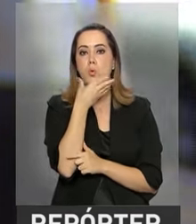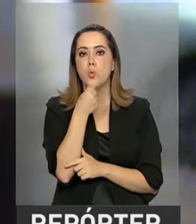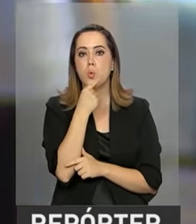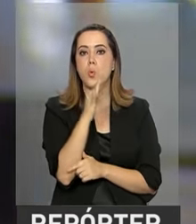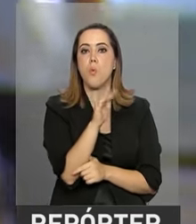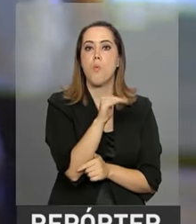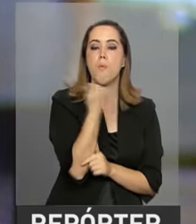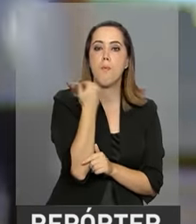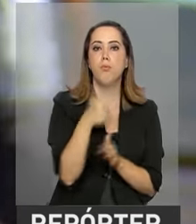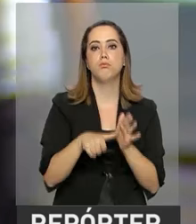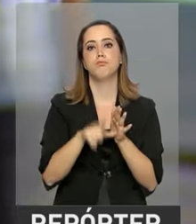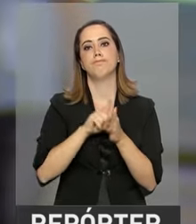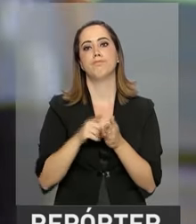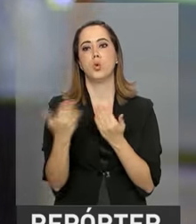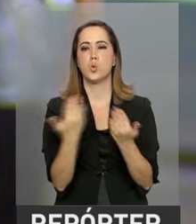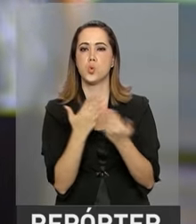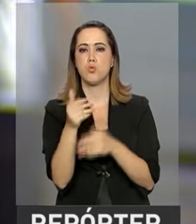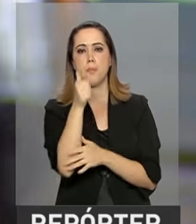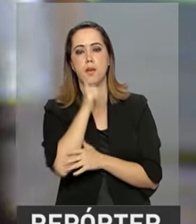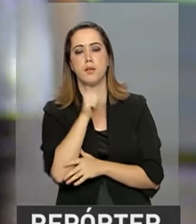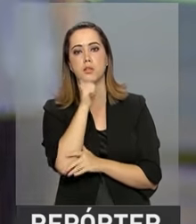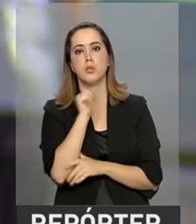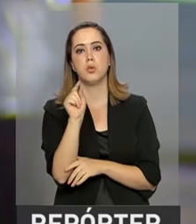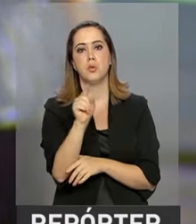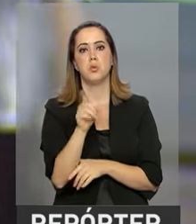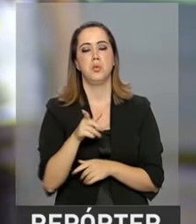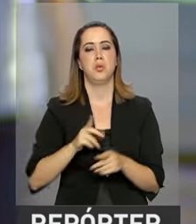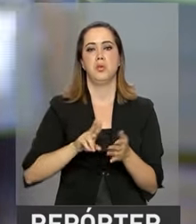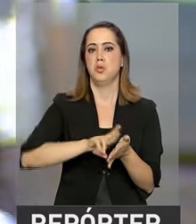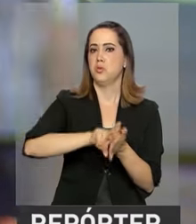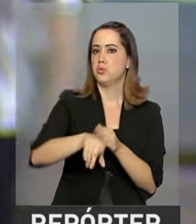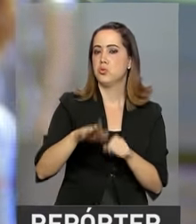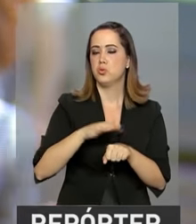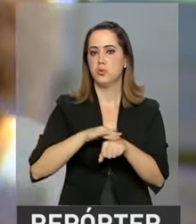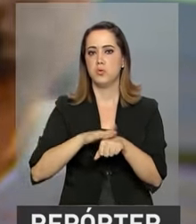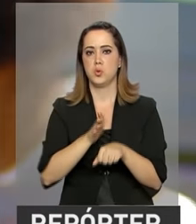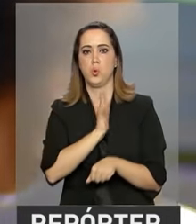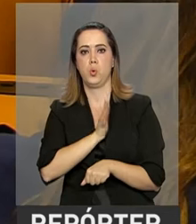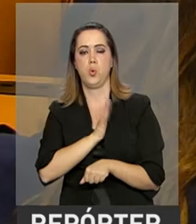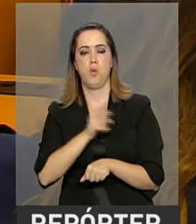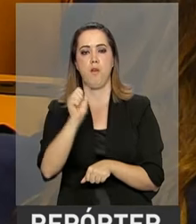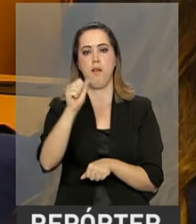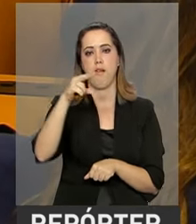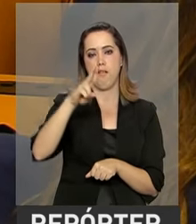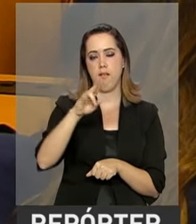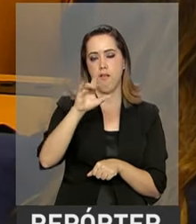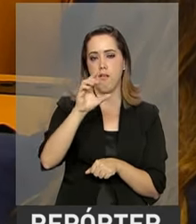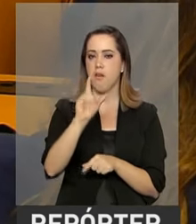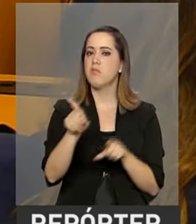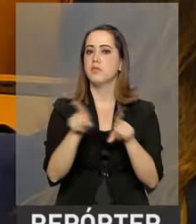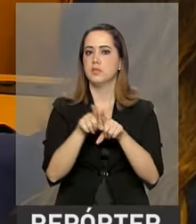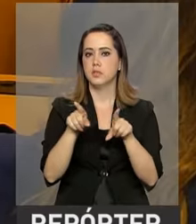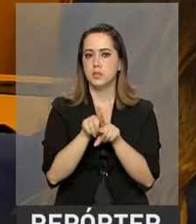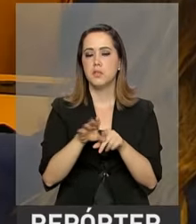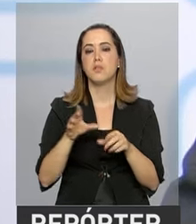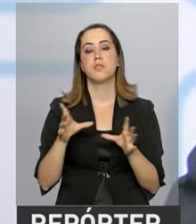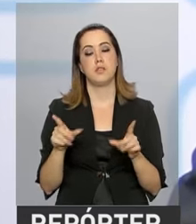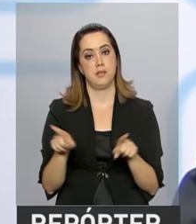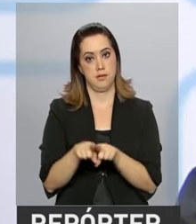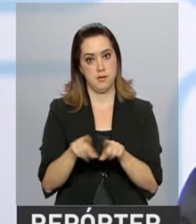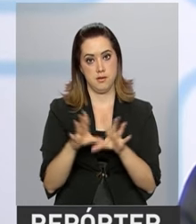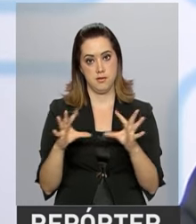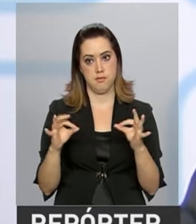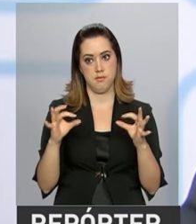de doenças que poderiam ser prevenidas, como infarto, derrame e câncer. Por isso, na semana do Dia dos Pais,